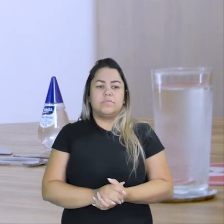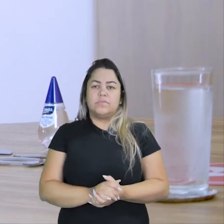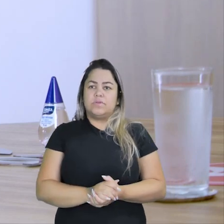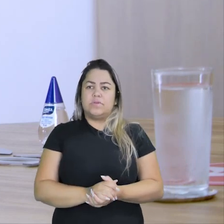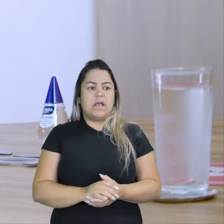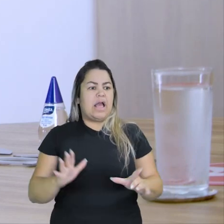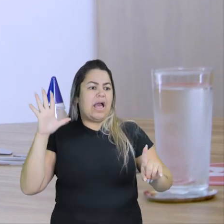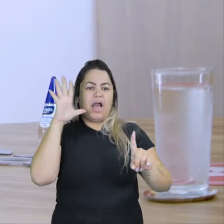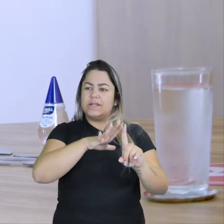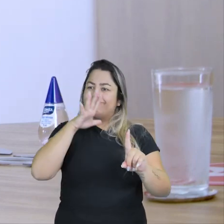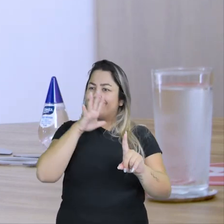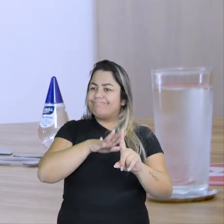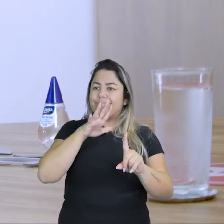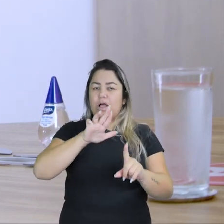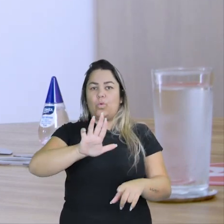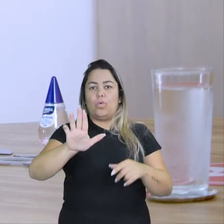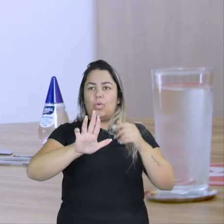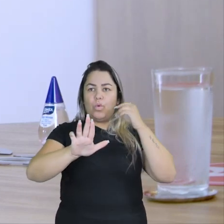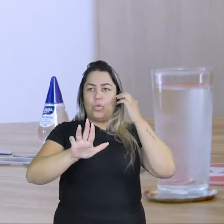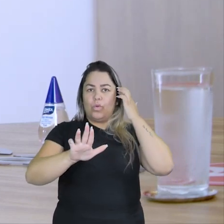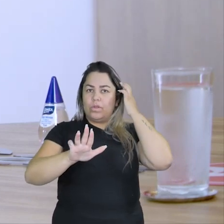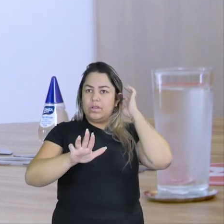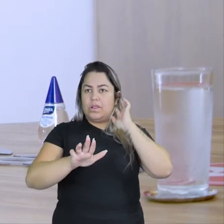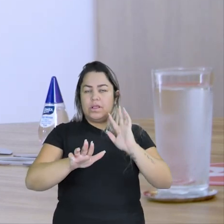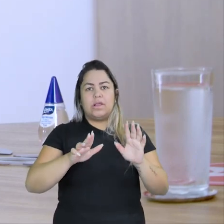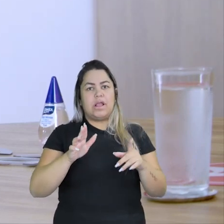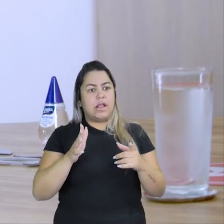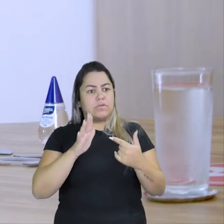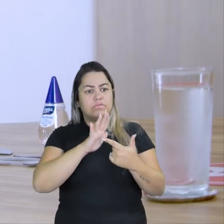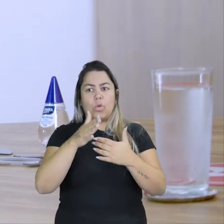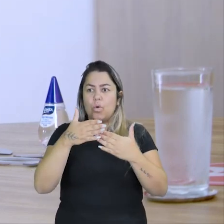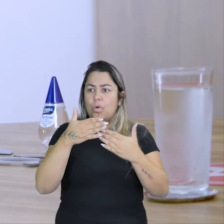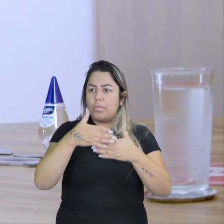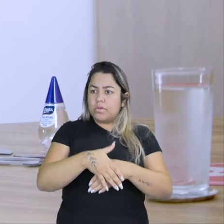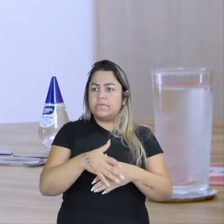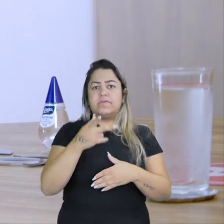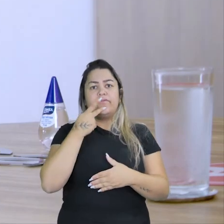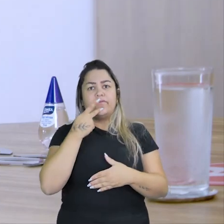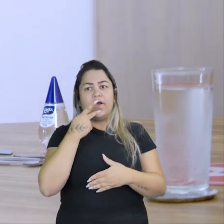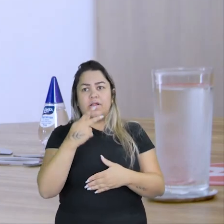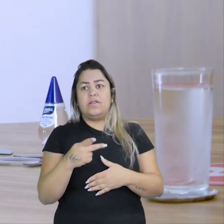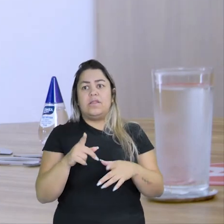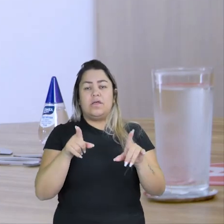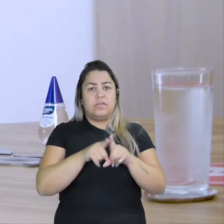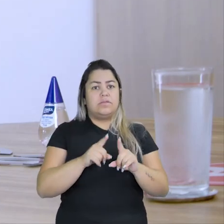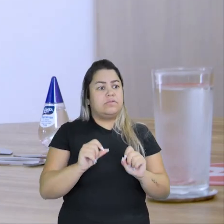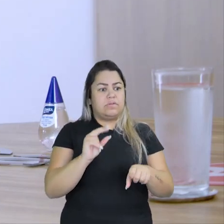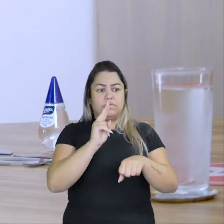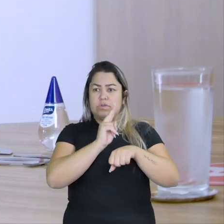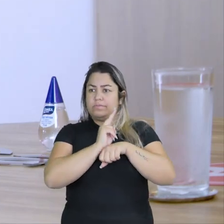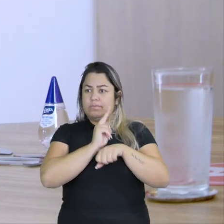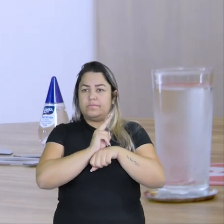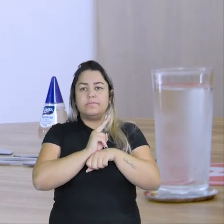quinta categoria atacam Lula. Gente, isso aqui é prova. A gente tem que falar disso, a gente não pode